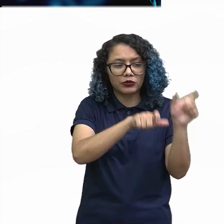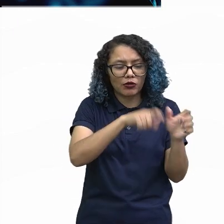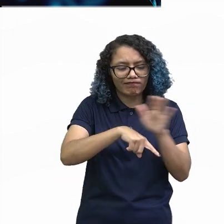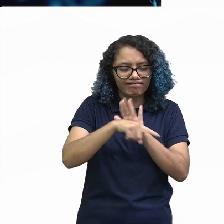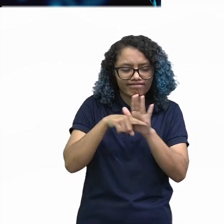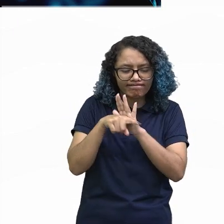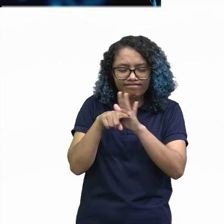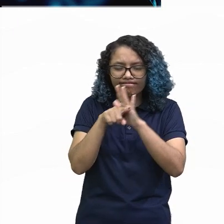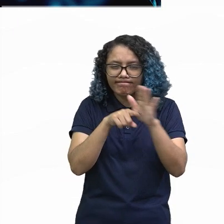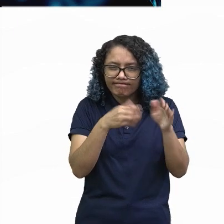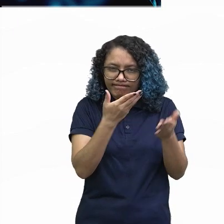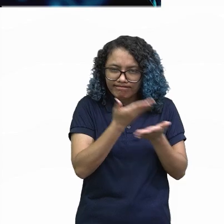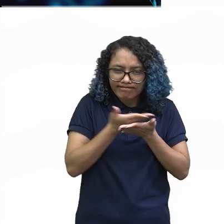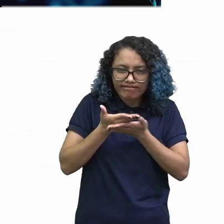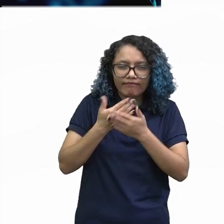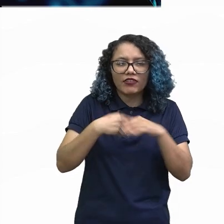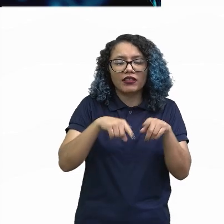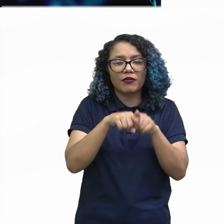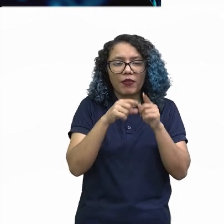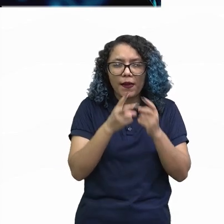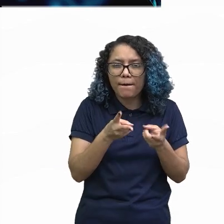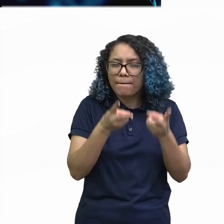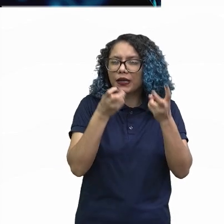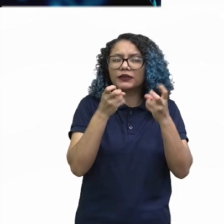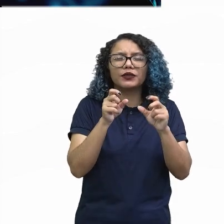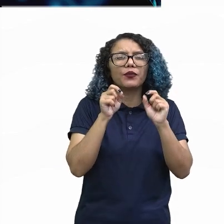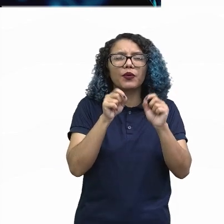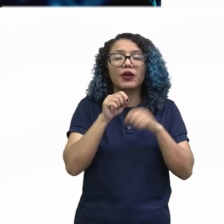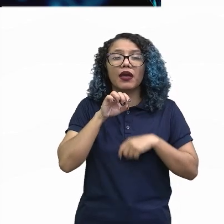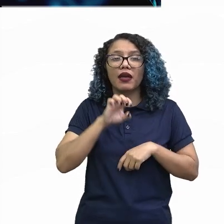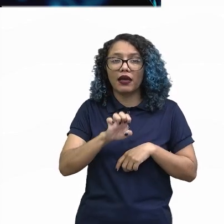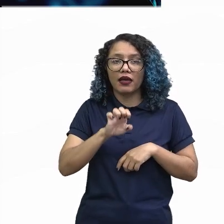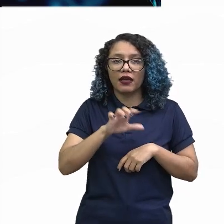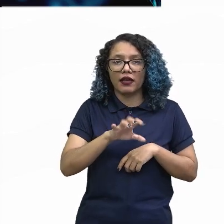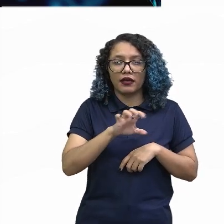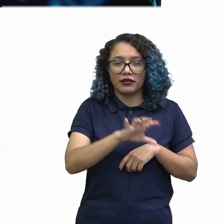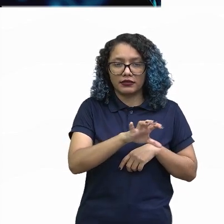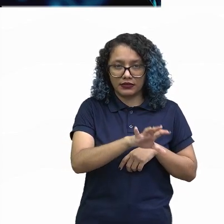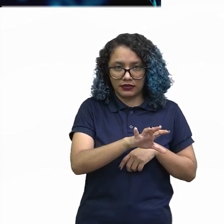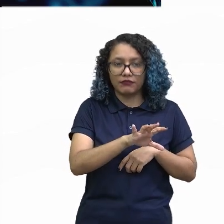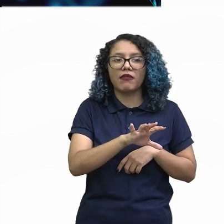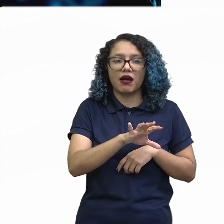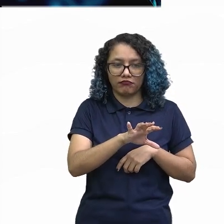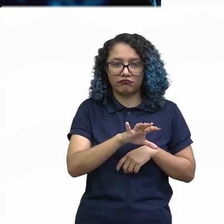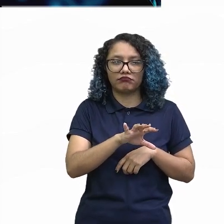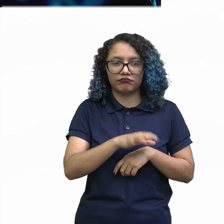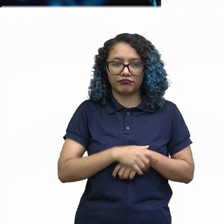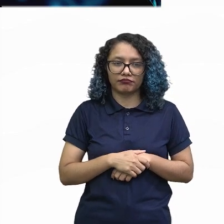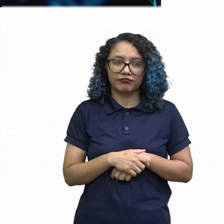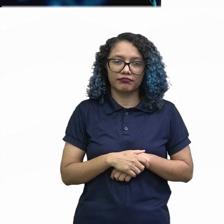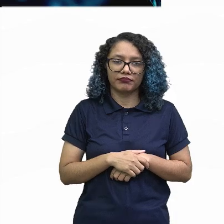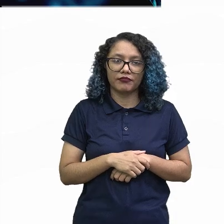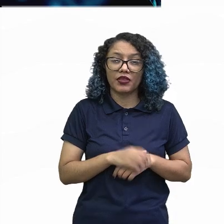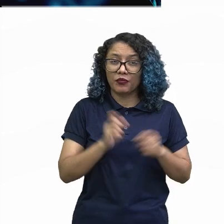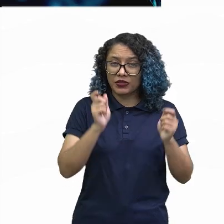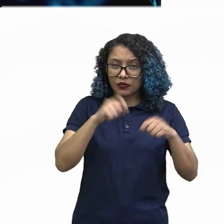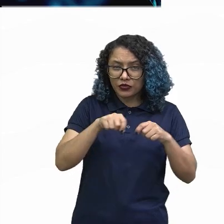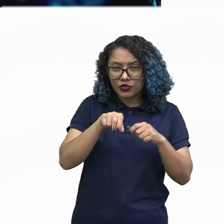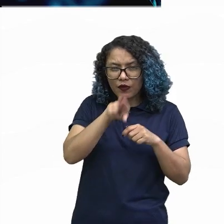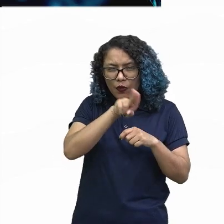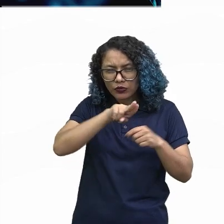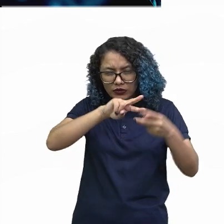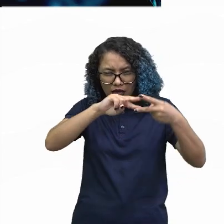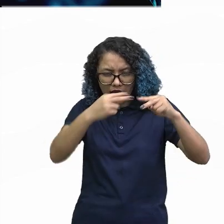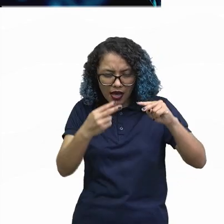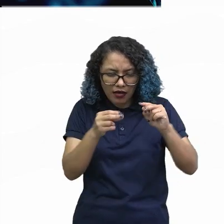que trouxeram, né, na verdade, identificaram essas enzimas de restrição, porque para manipular o gene é